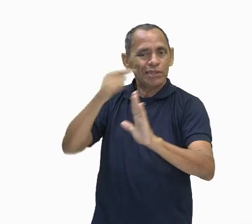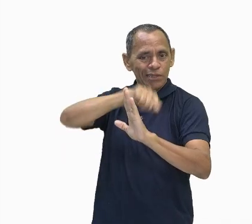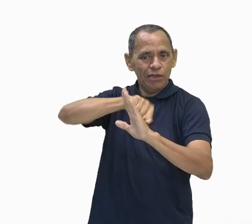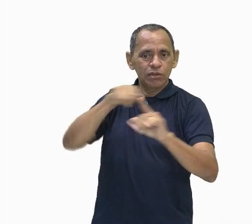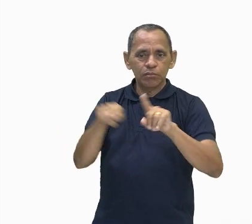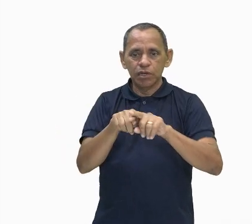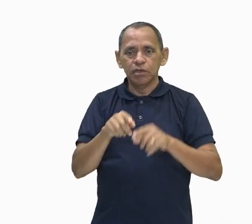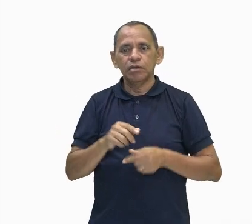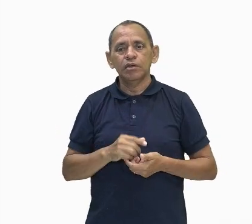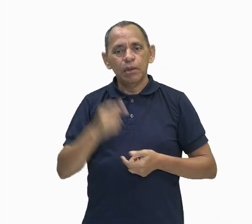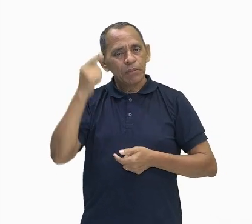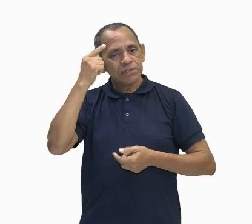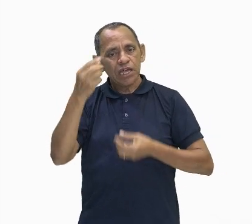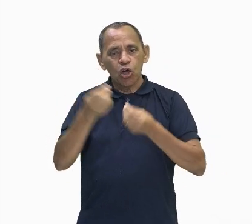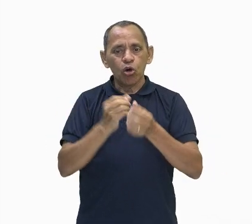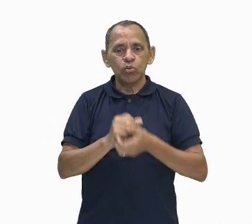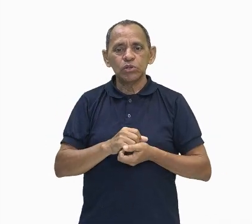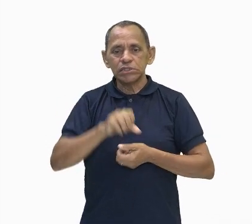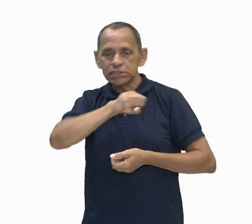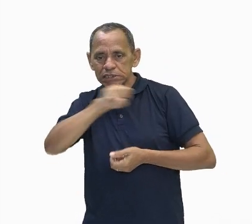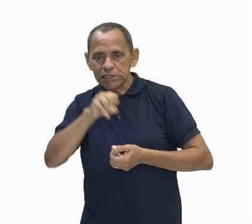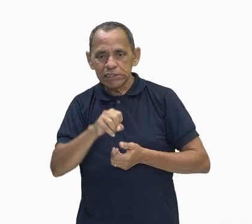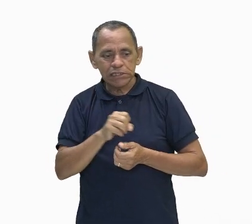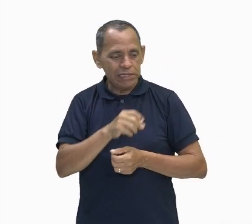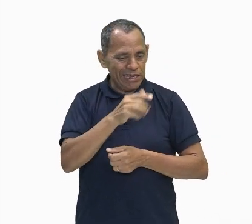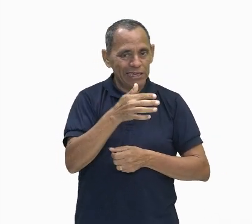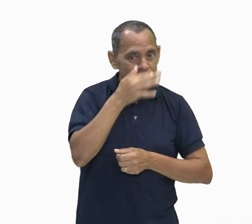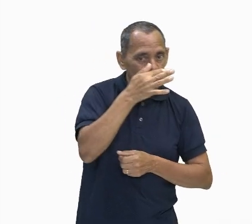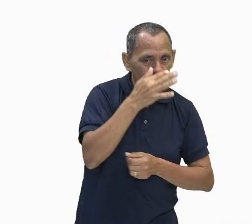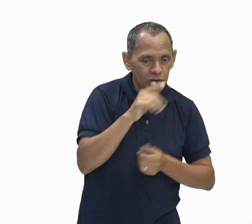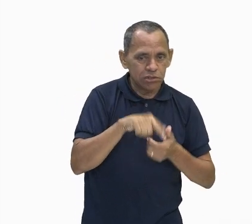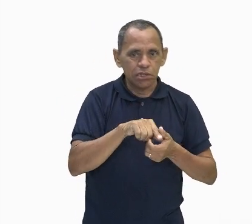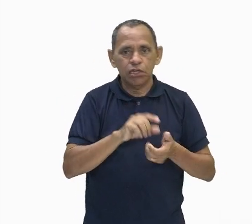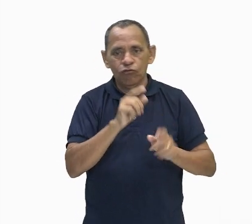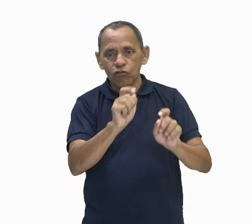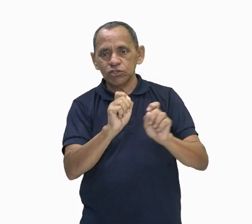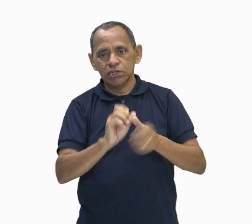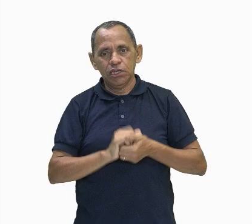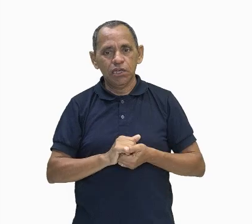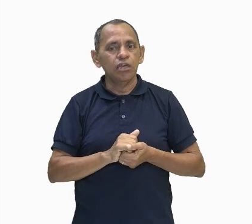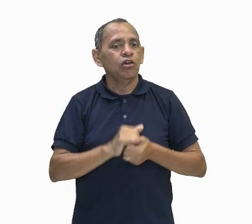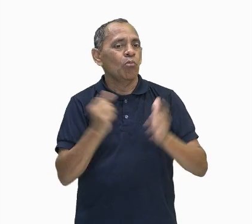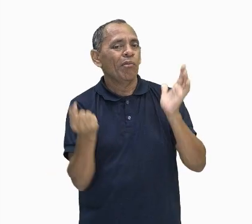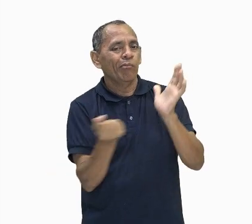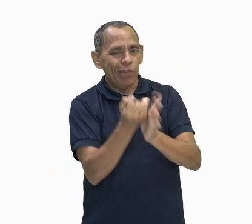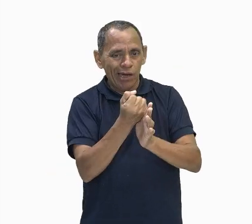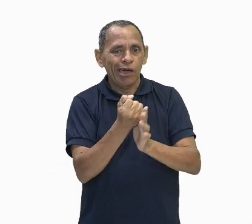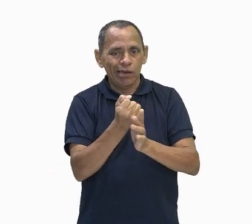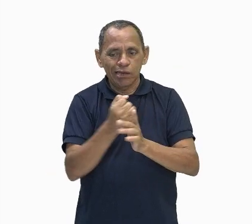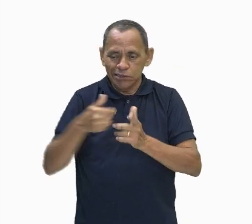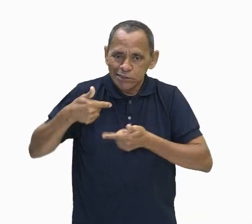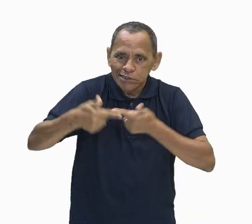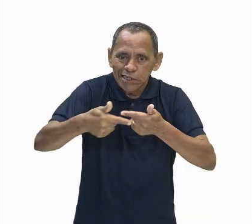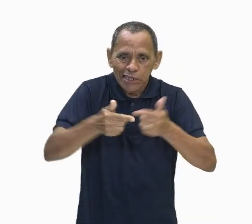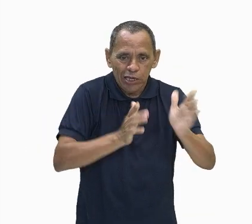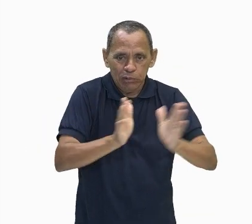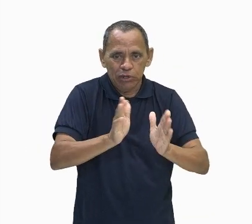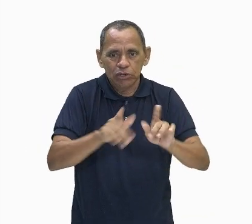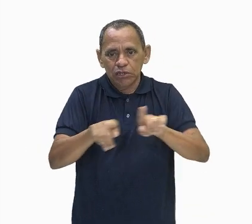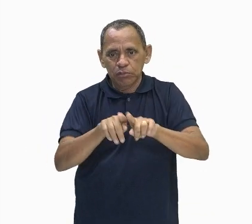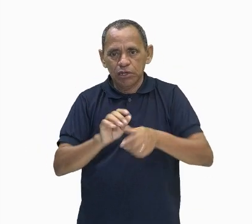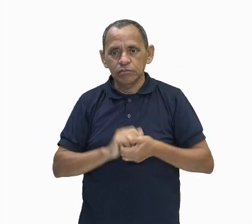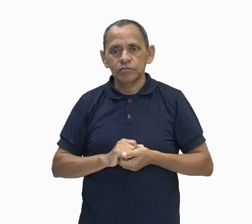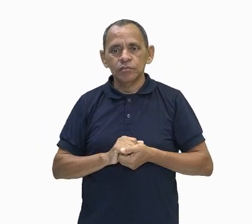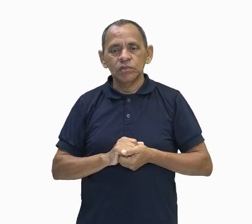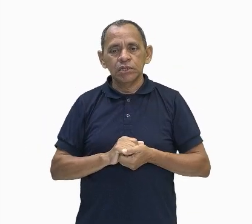na verdade, como uma ferida que representa aí os males que essa guerra deixou, correto? E aí, fazendo uma breve